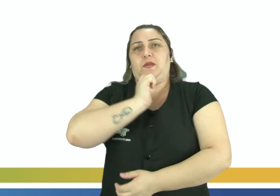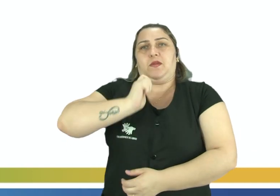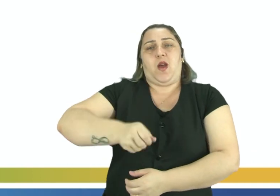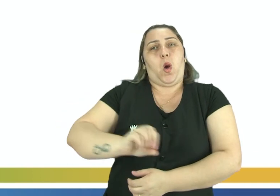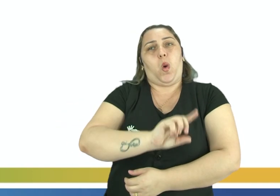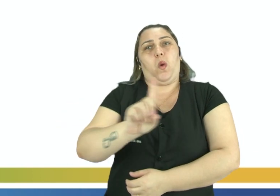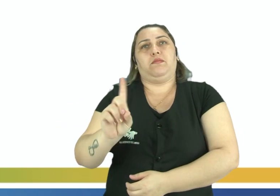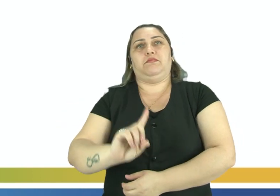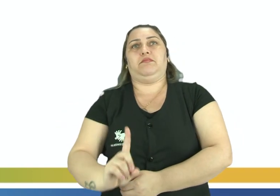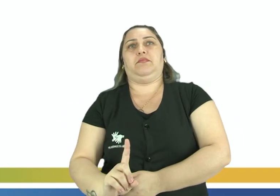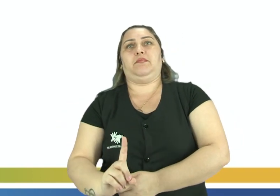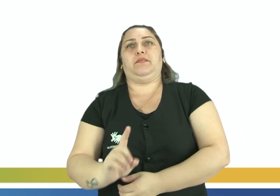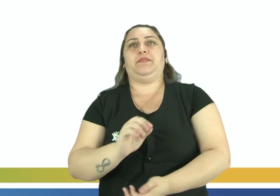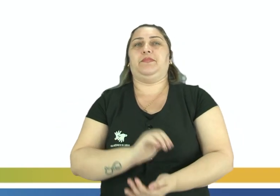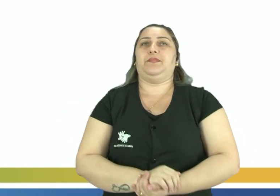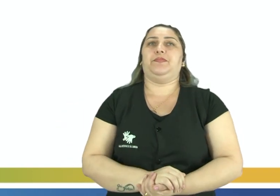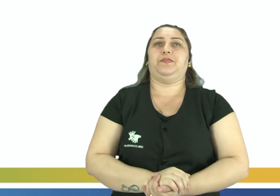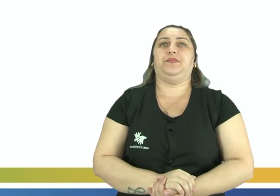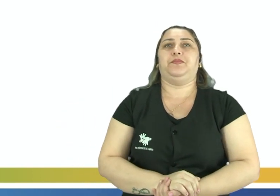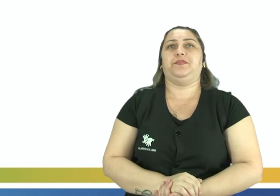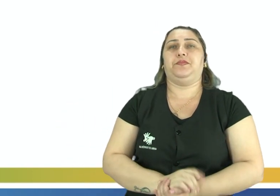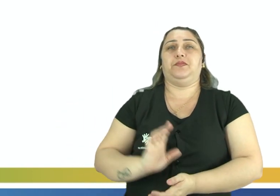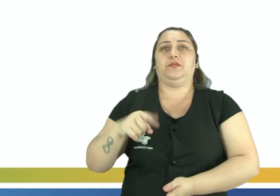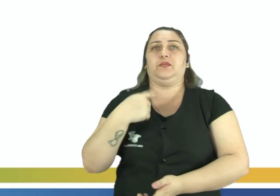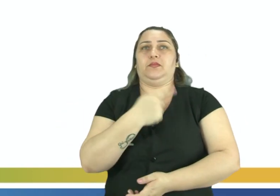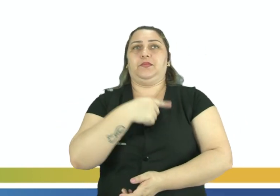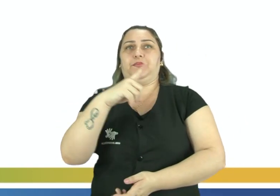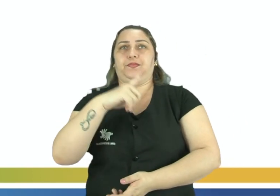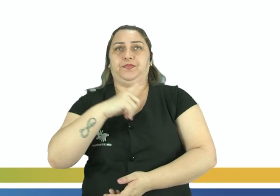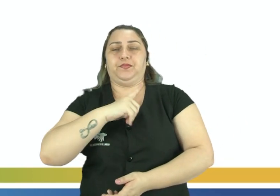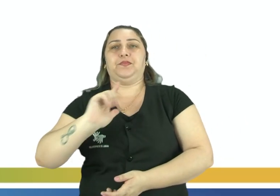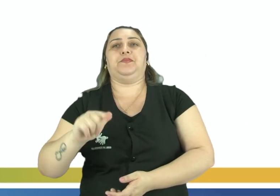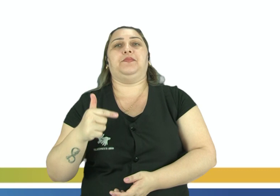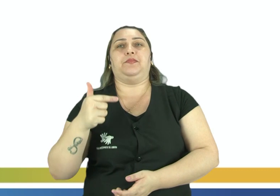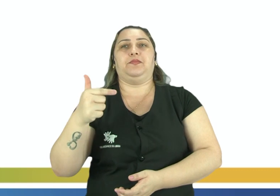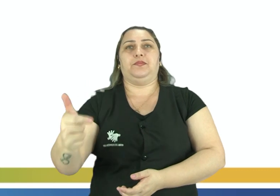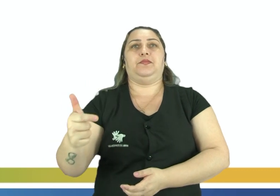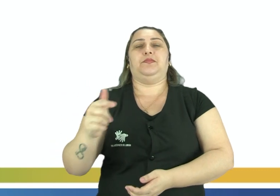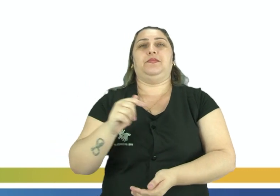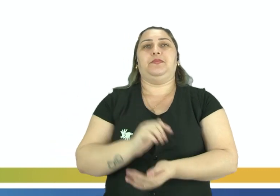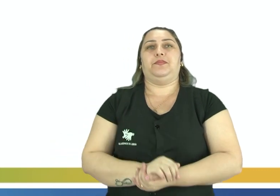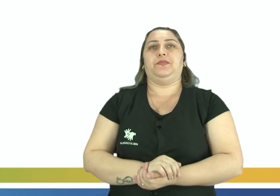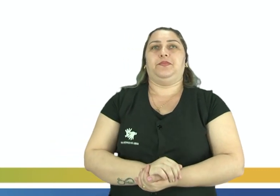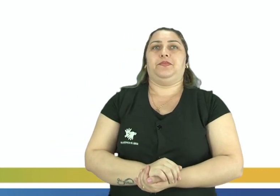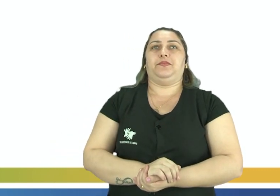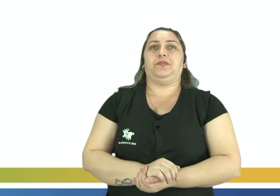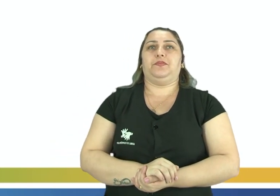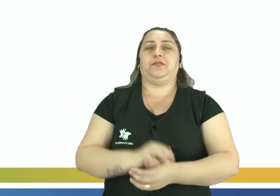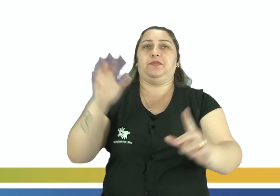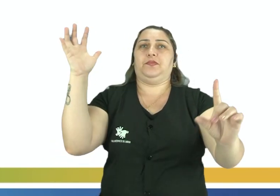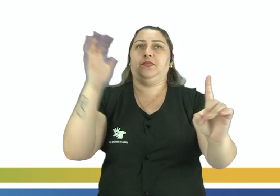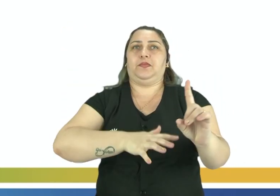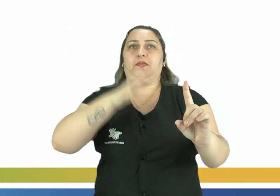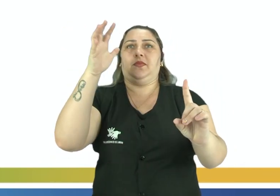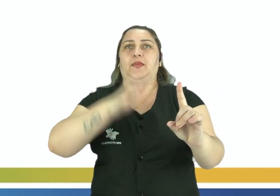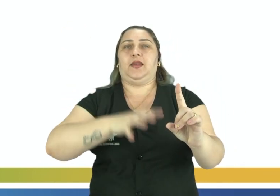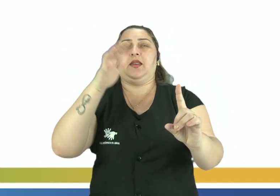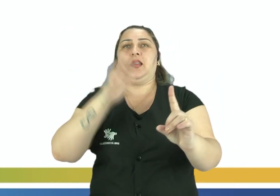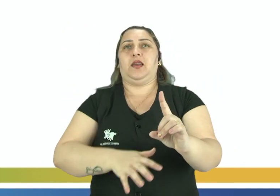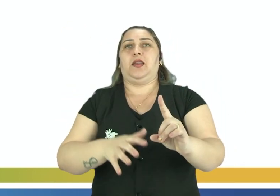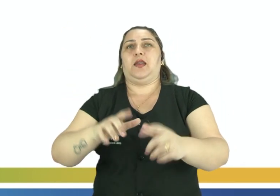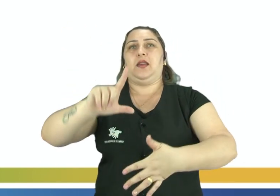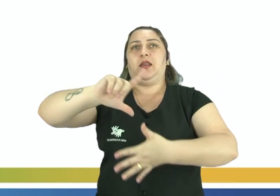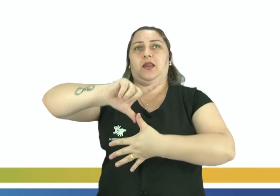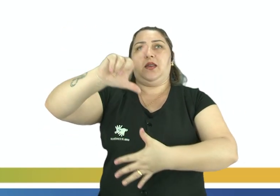não. E aí nós temos uma outra forma de influência na América Latina